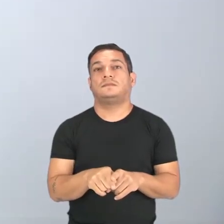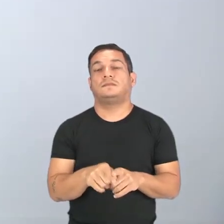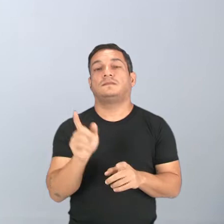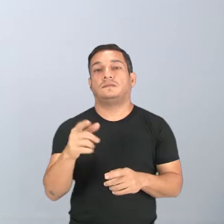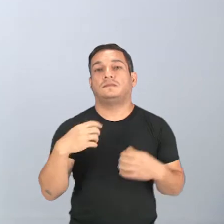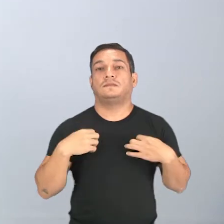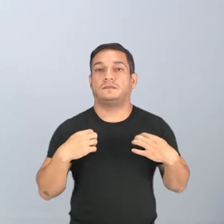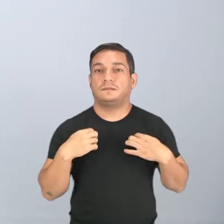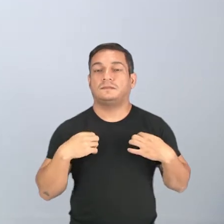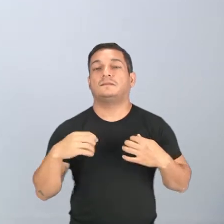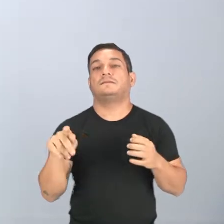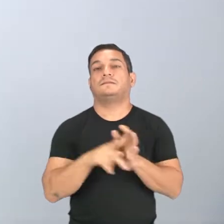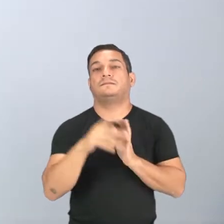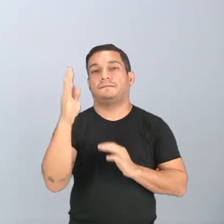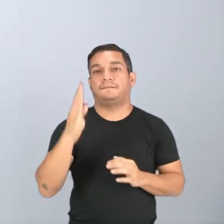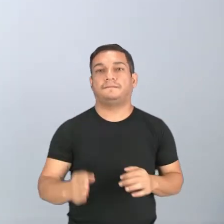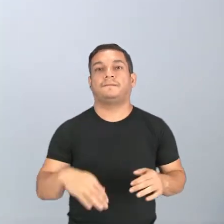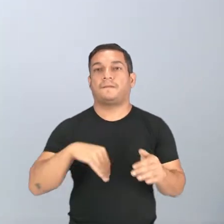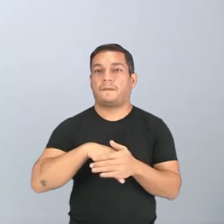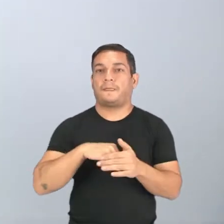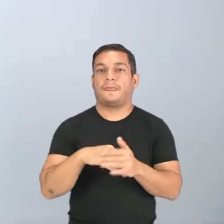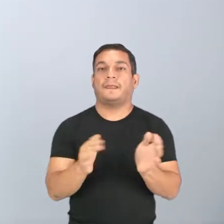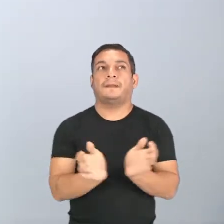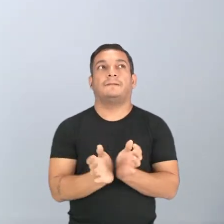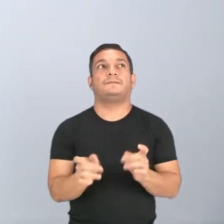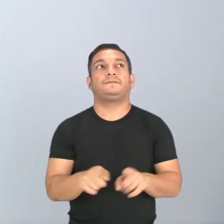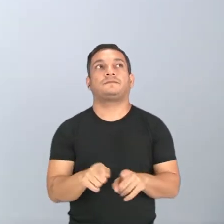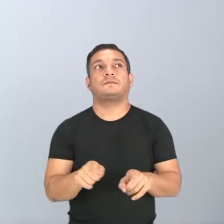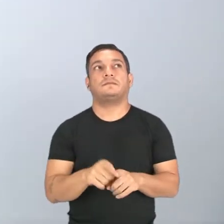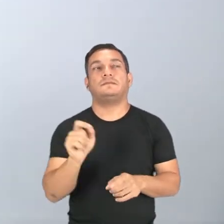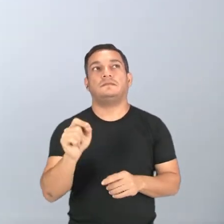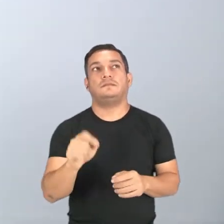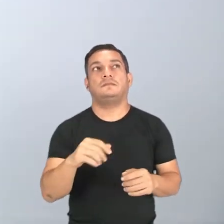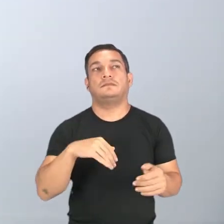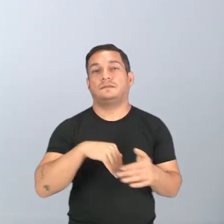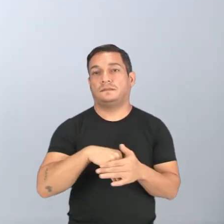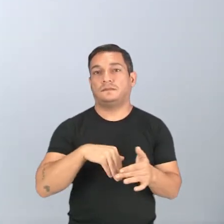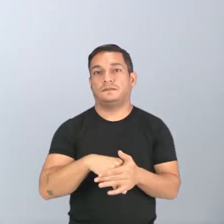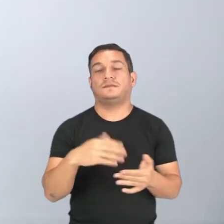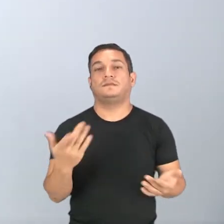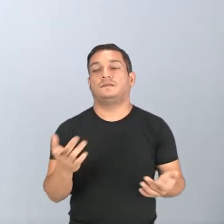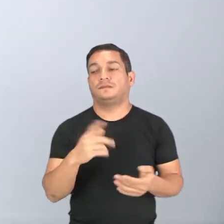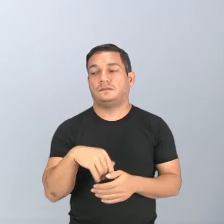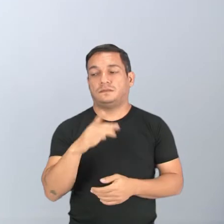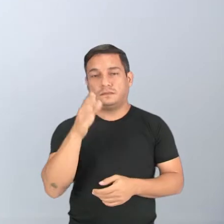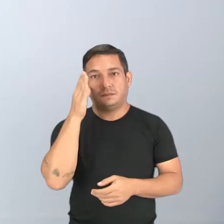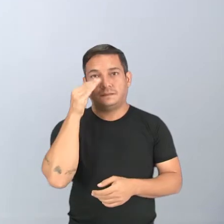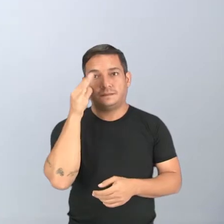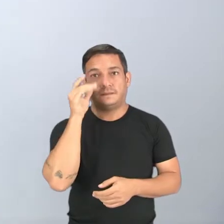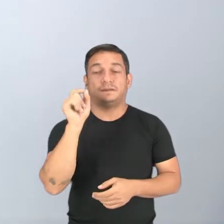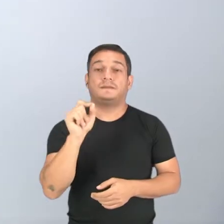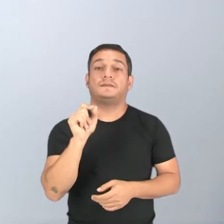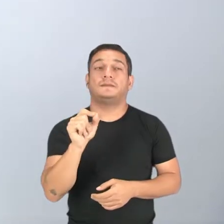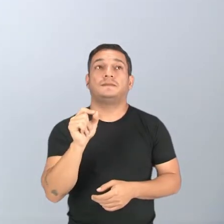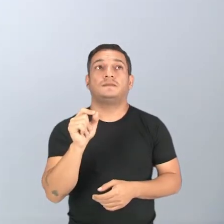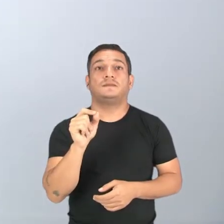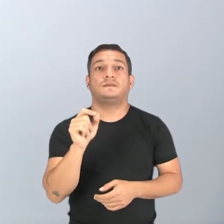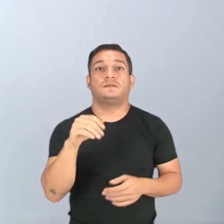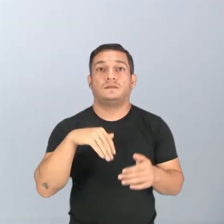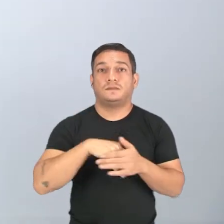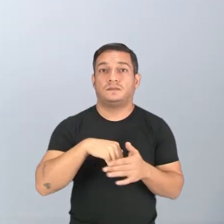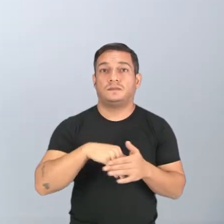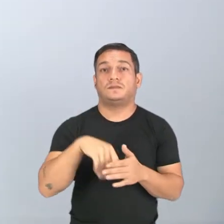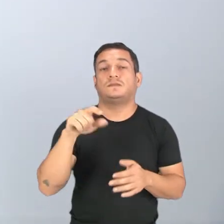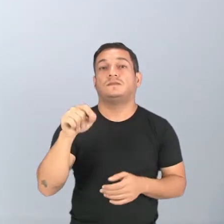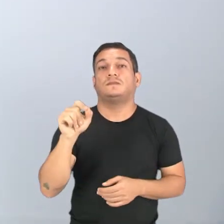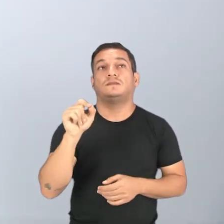da farda da seleção brasileira, né, do uniforme, o próprio futebol, né, que curiosamente, gente, olha lá, o